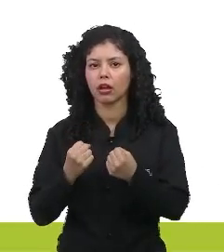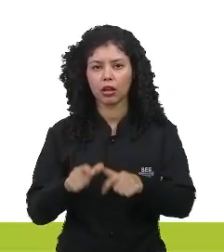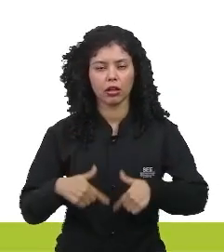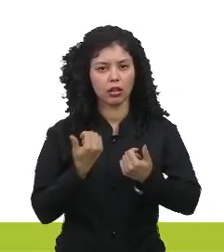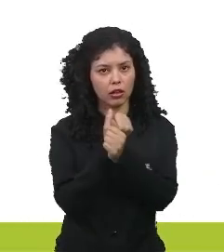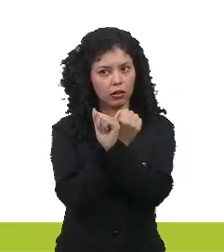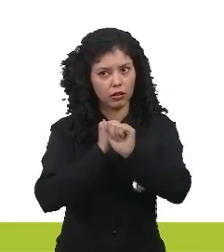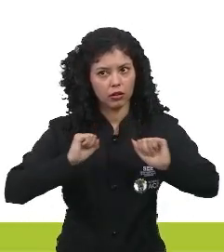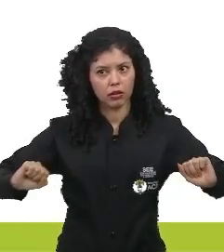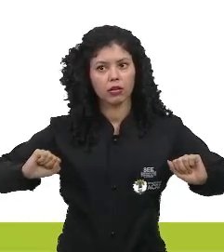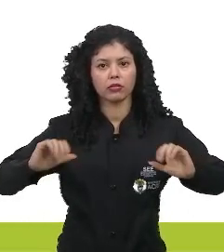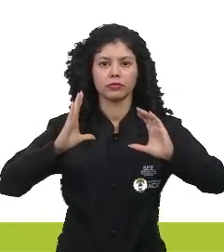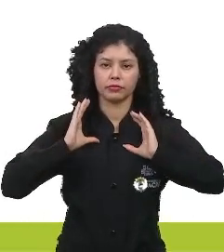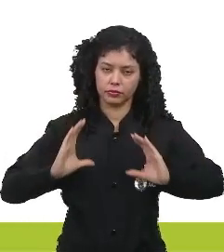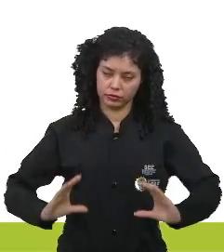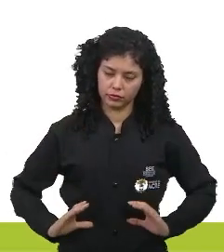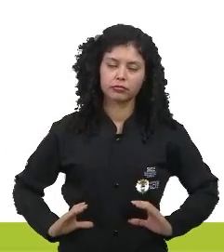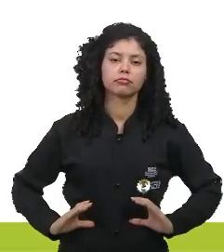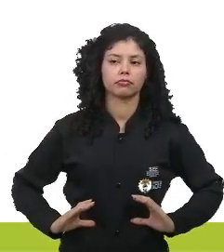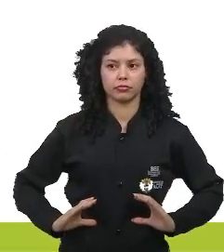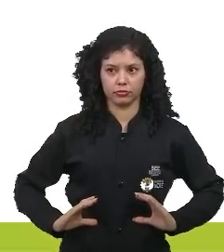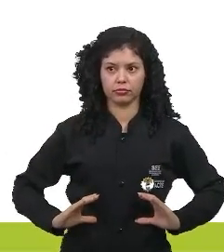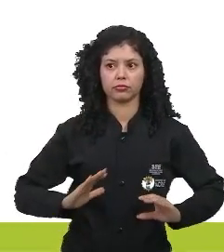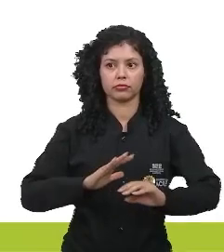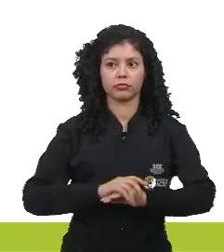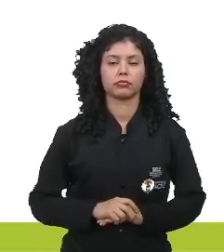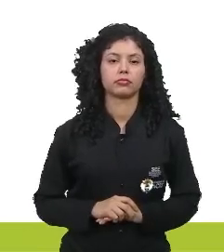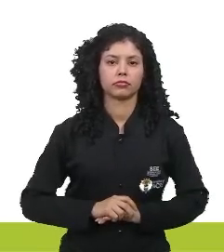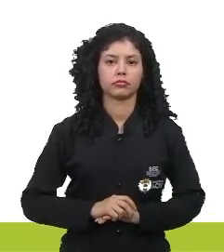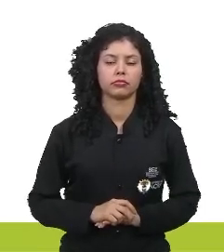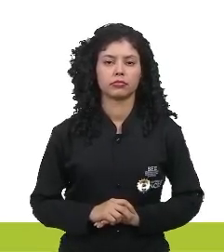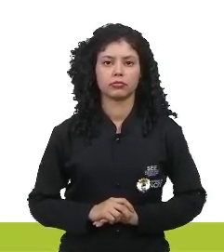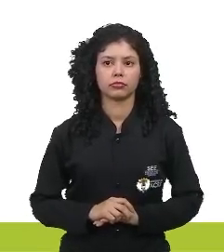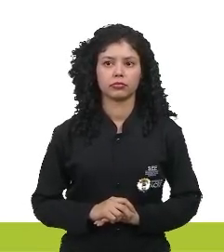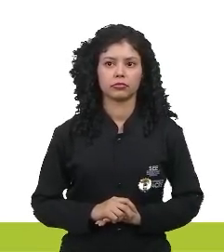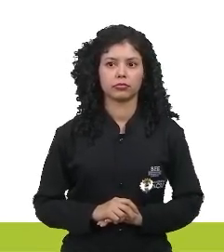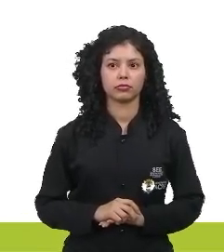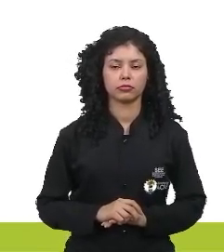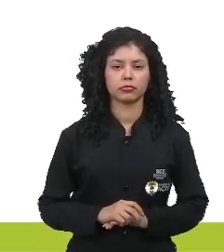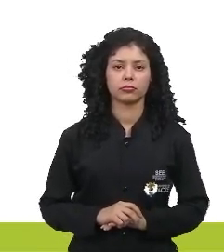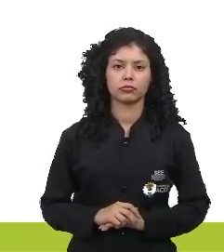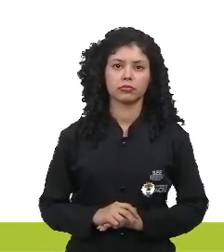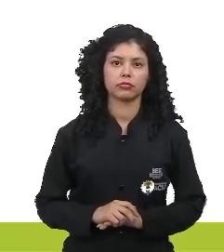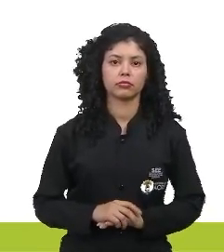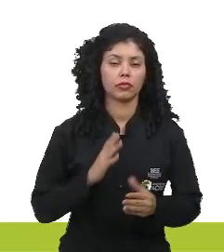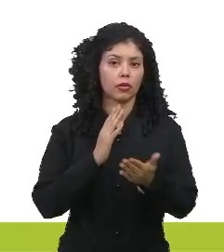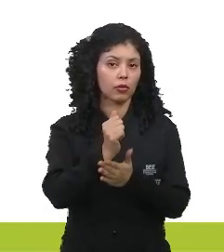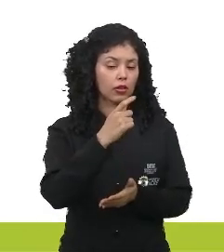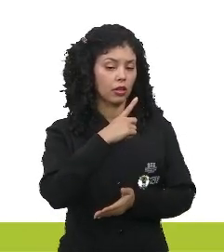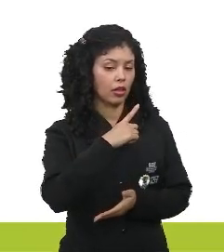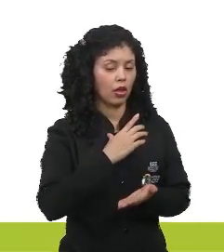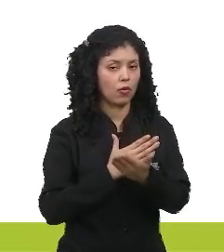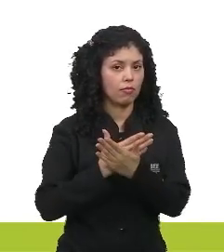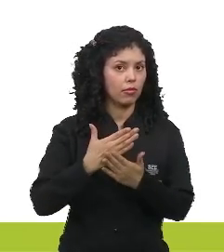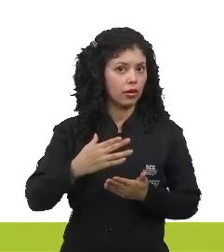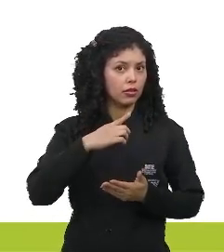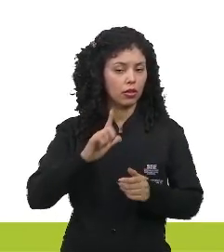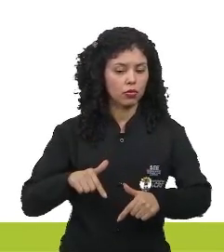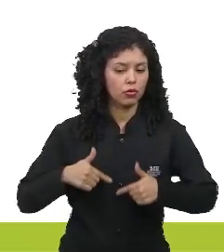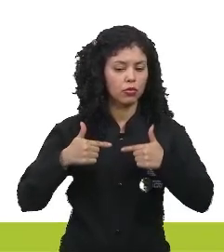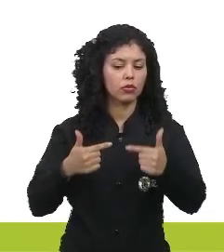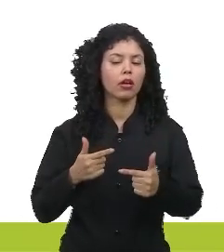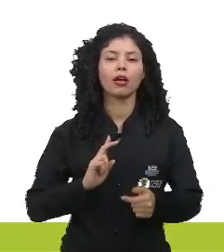abolição da escravidão, esses ex-escravos agora libertos buscam e começam a